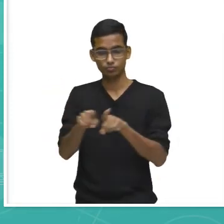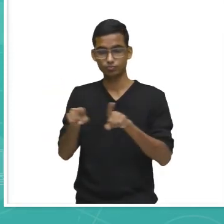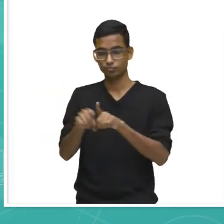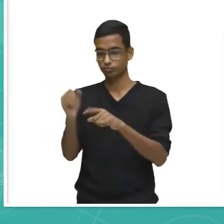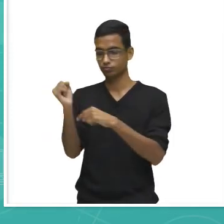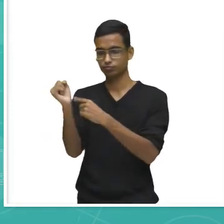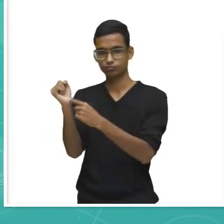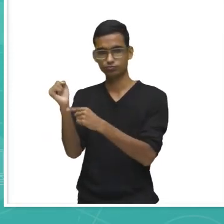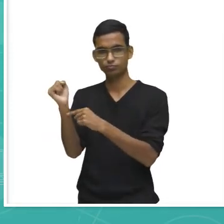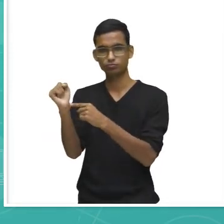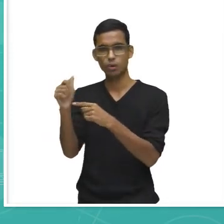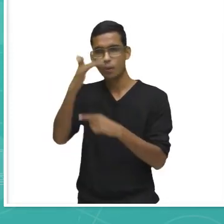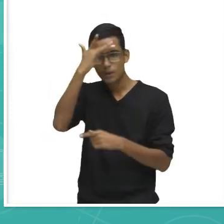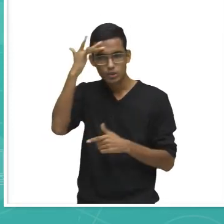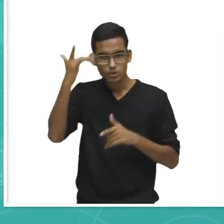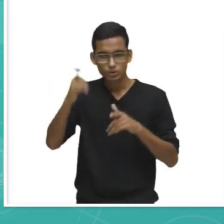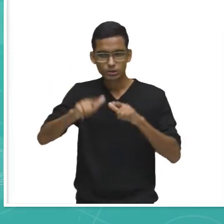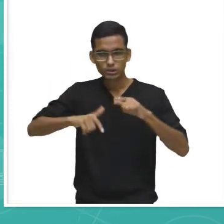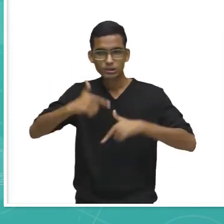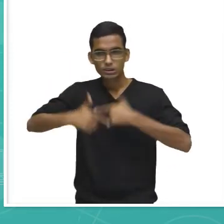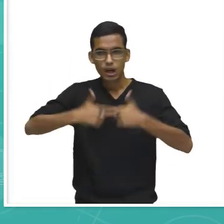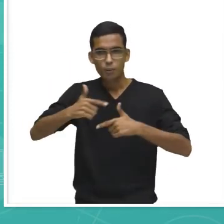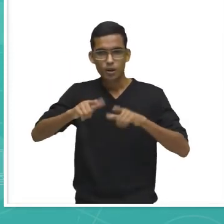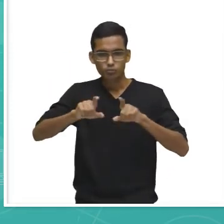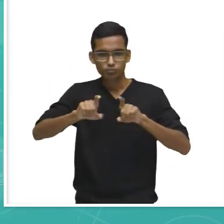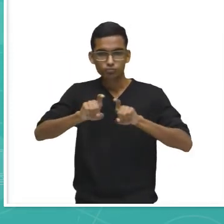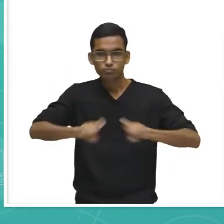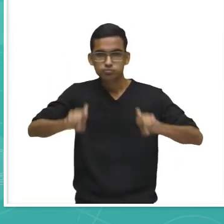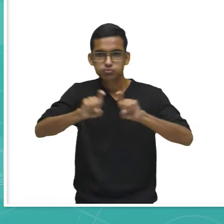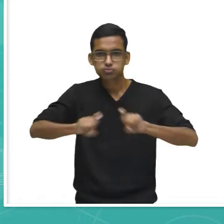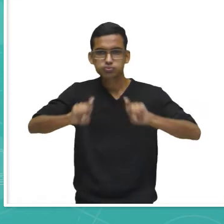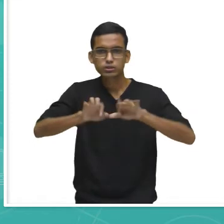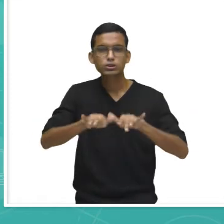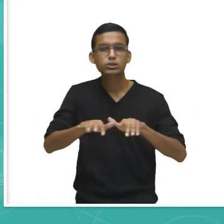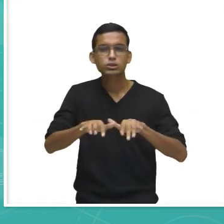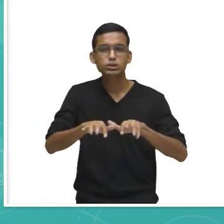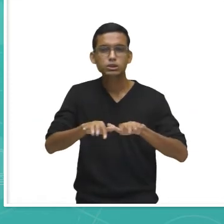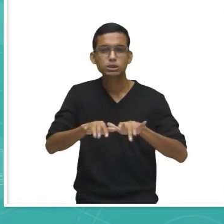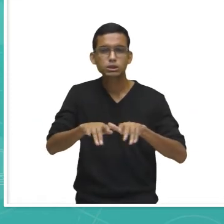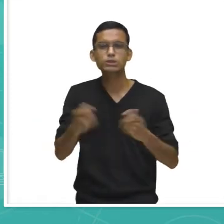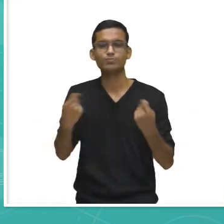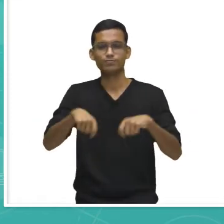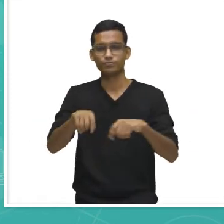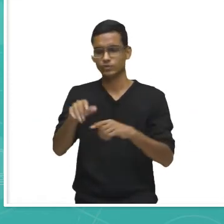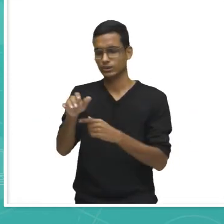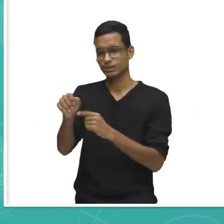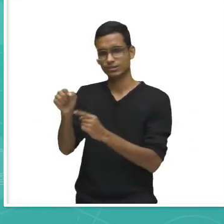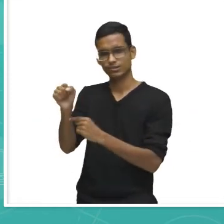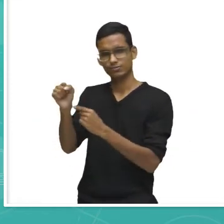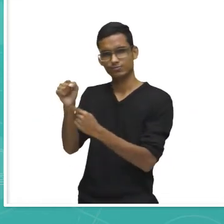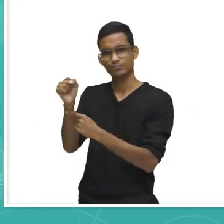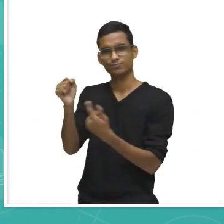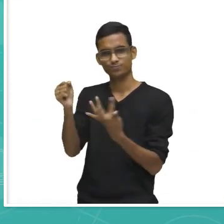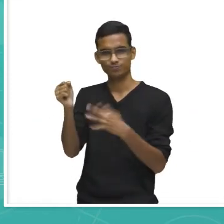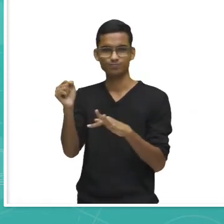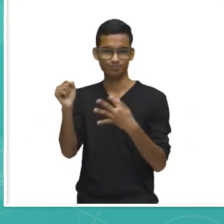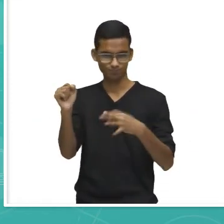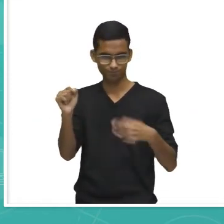bastante também, podem desenvolver essa síndrome do túnel do carpo. E as